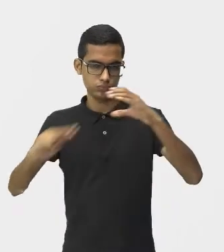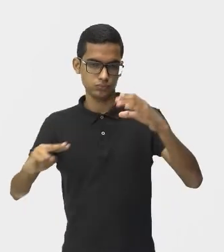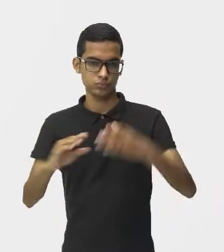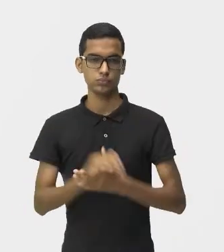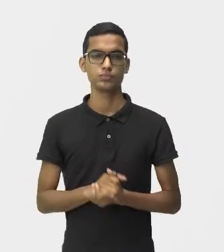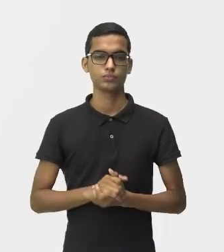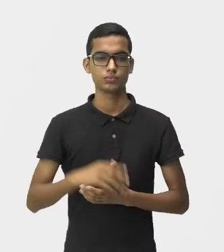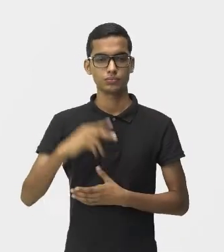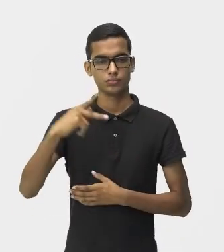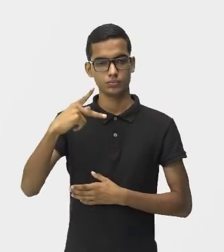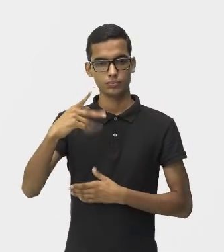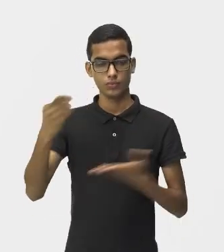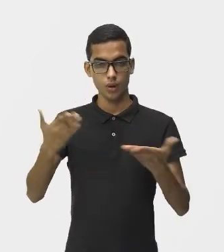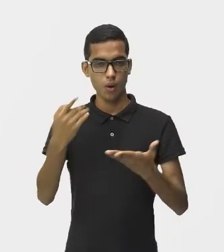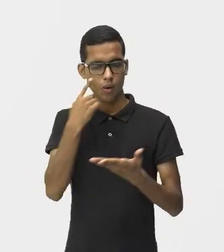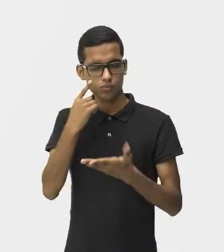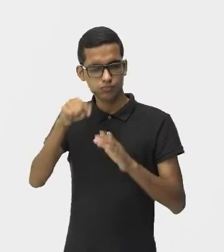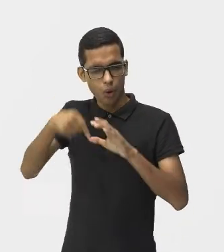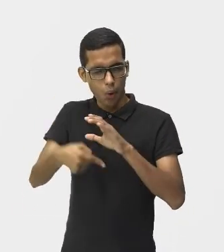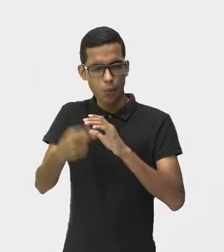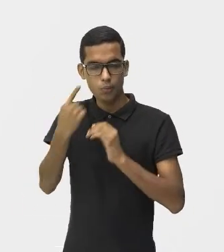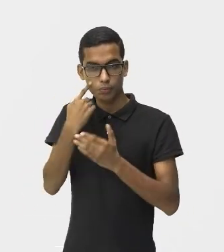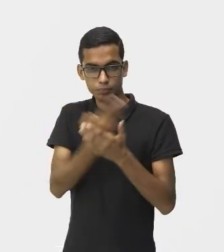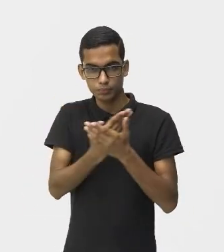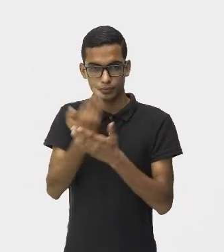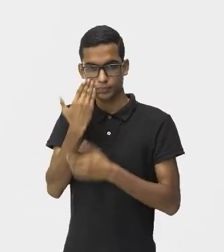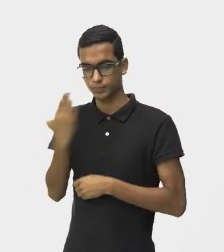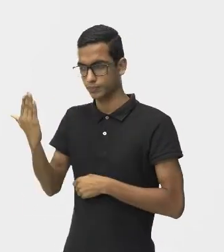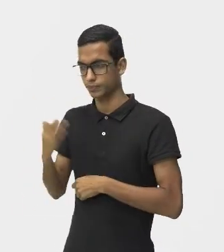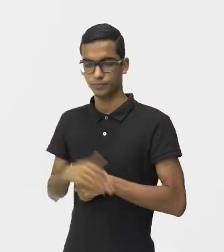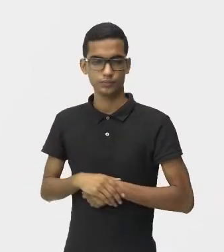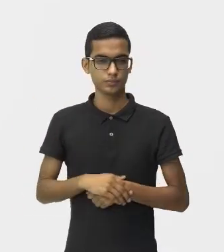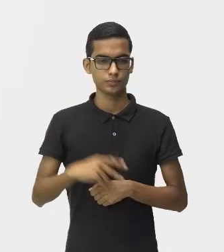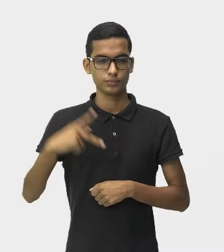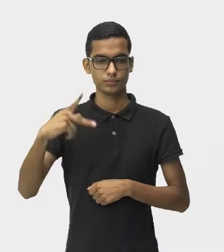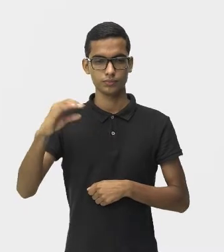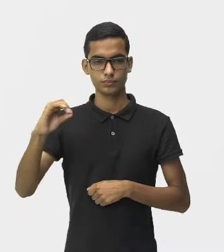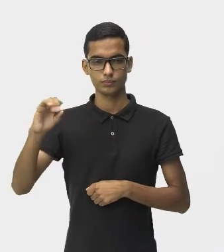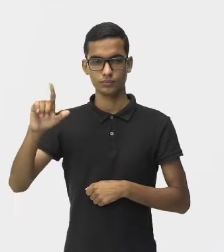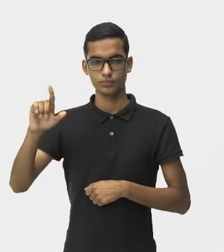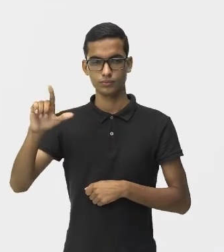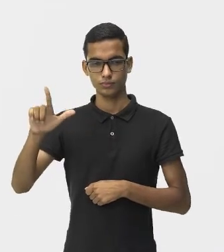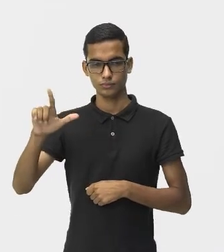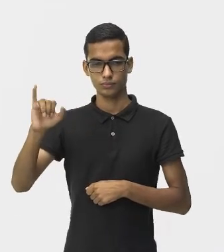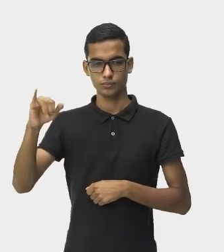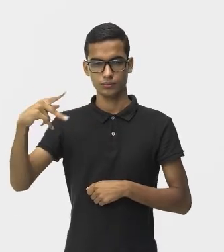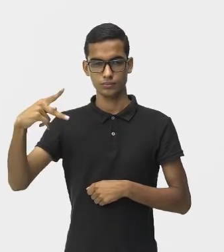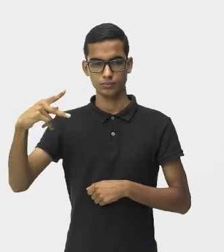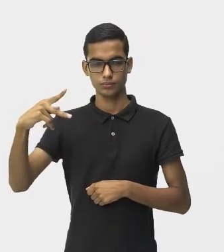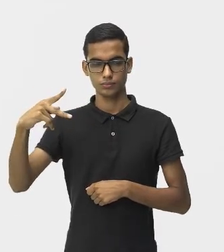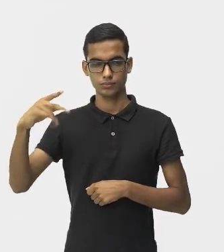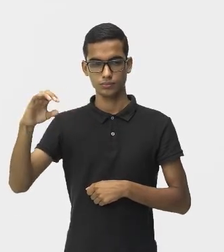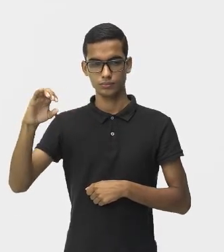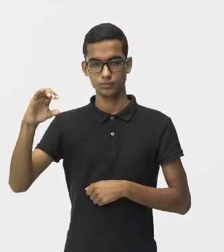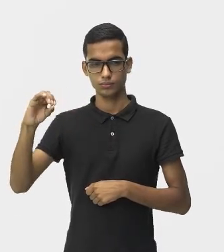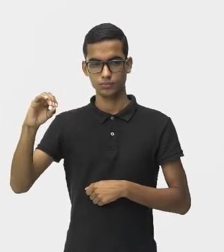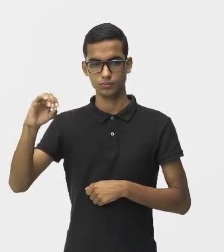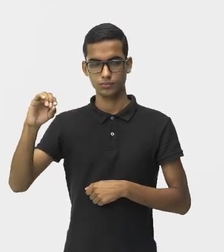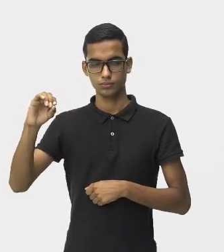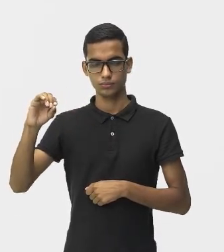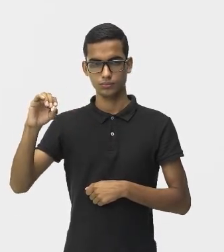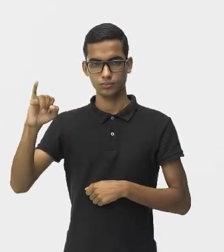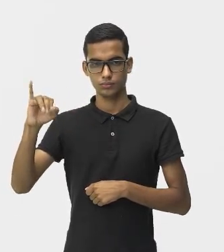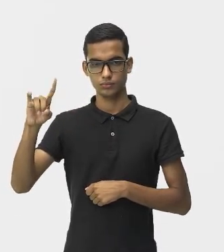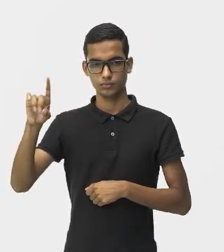da poliploidia, ela pode ser, como a gente observa aqui, né? A triploidia, com um total